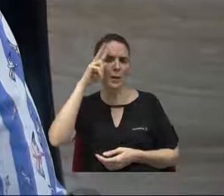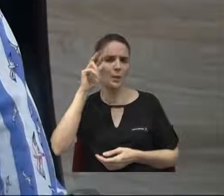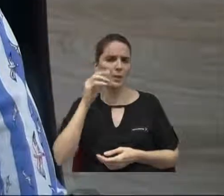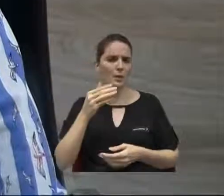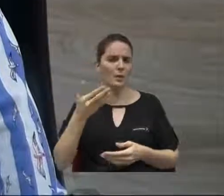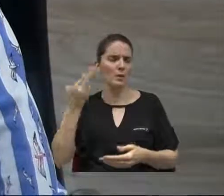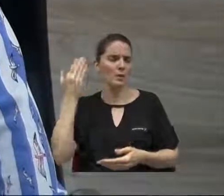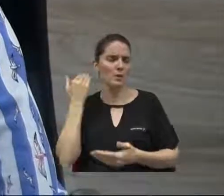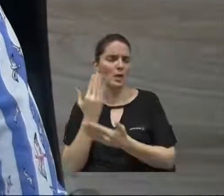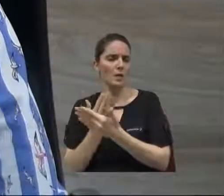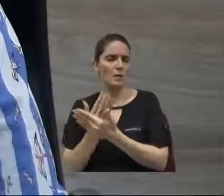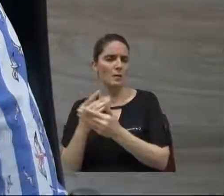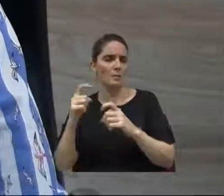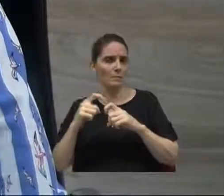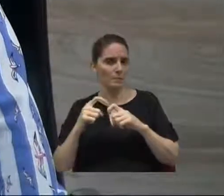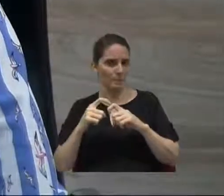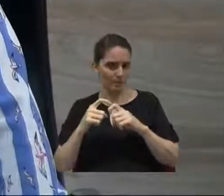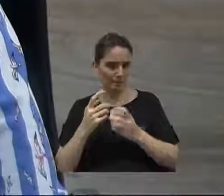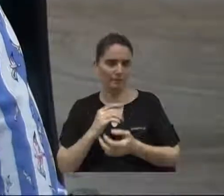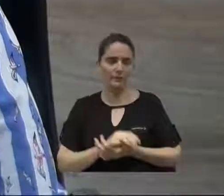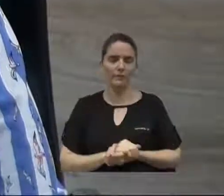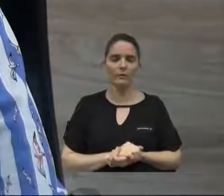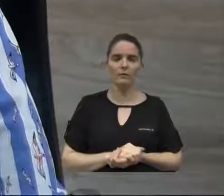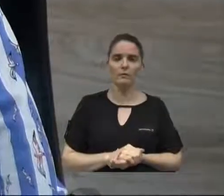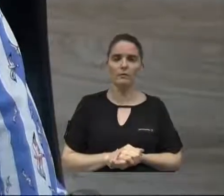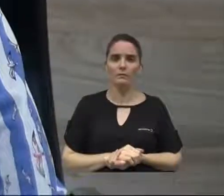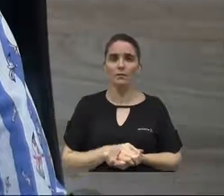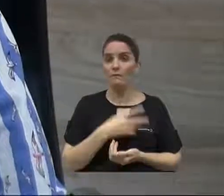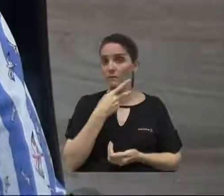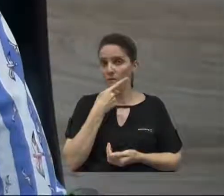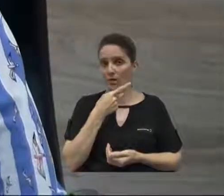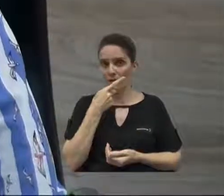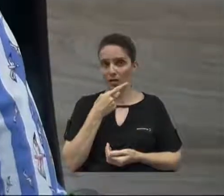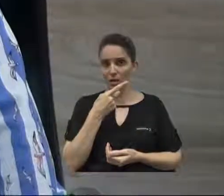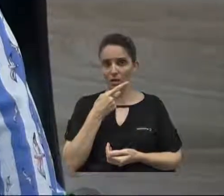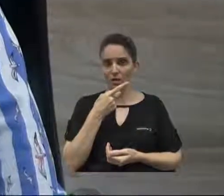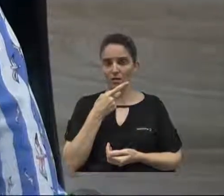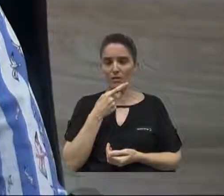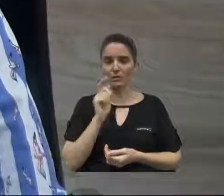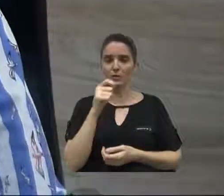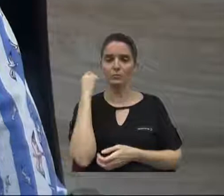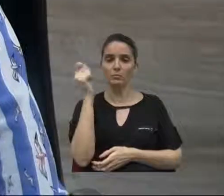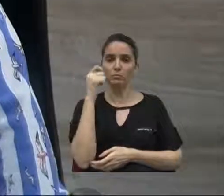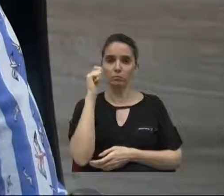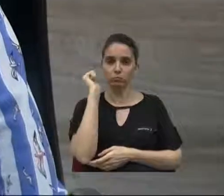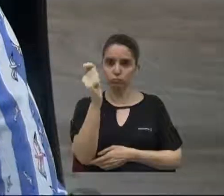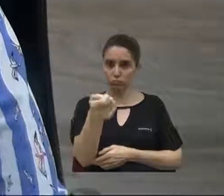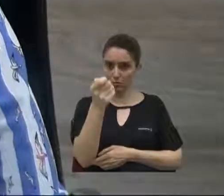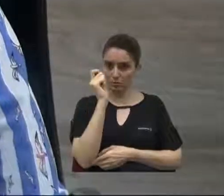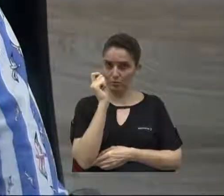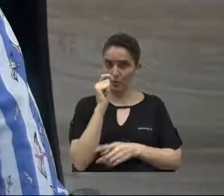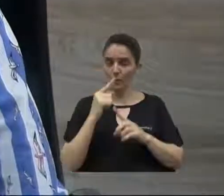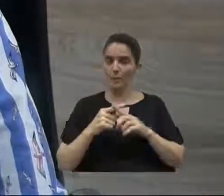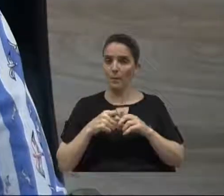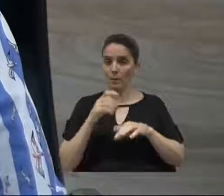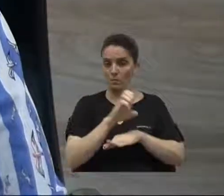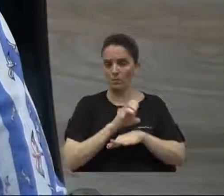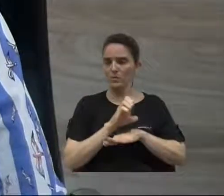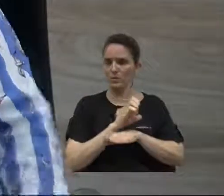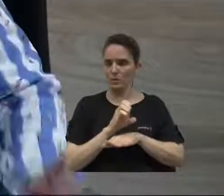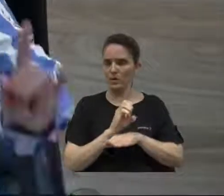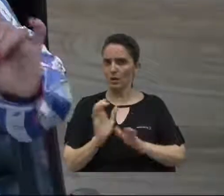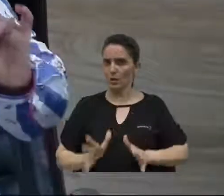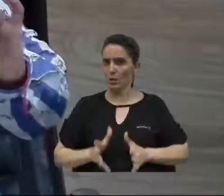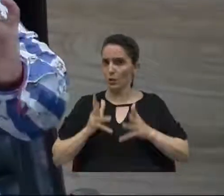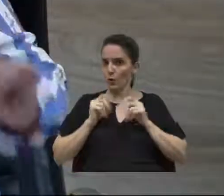medicina ainda, estudante, se falava que no Porto Alegre, como considerado um estado desenvolvido, já